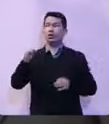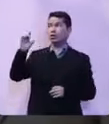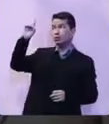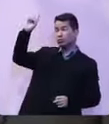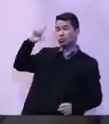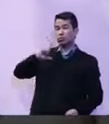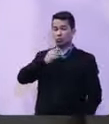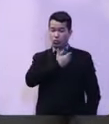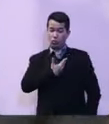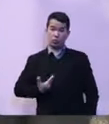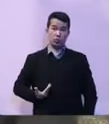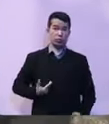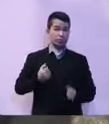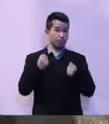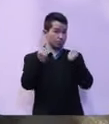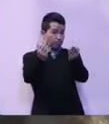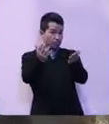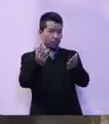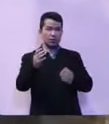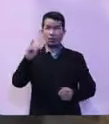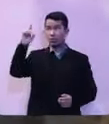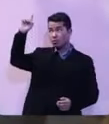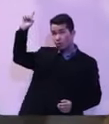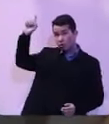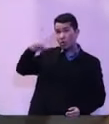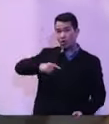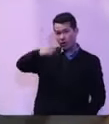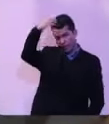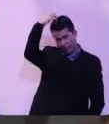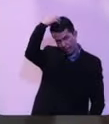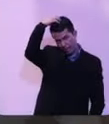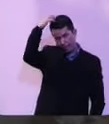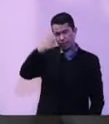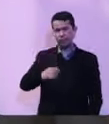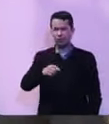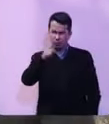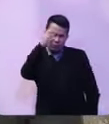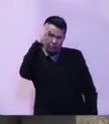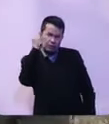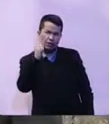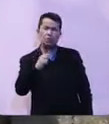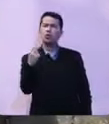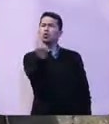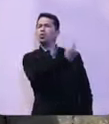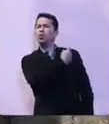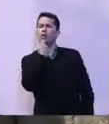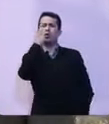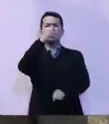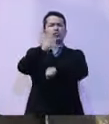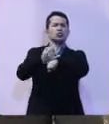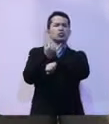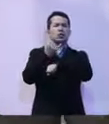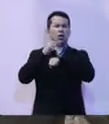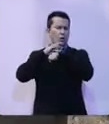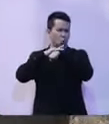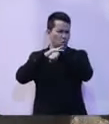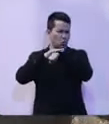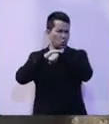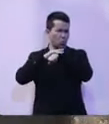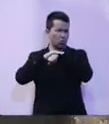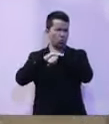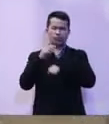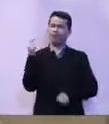vai nos salvar. Nenhum morador de Jerusalém ficará doente, e os pecados de todos